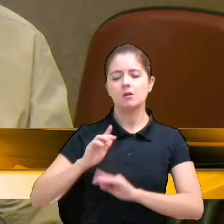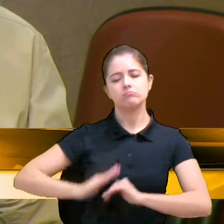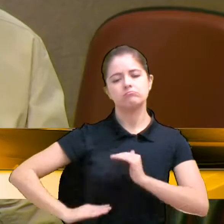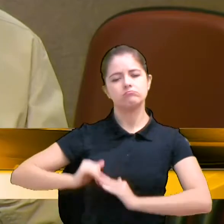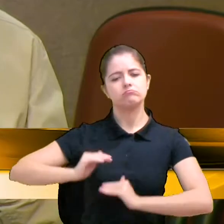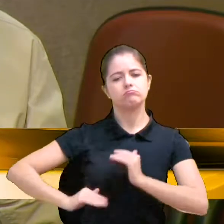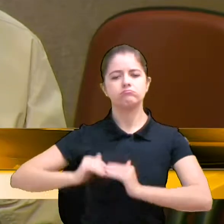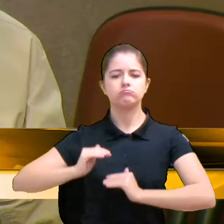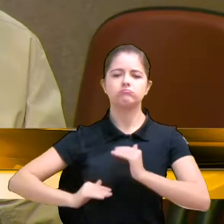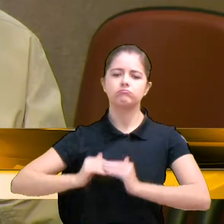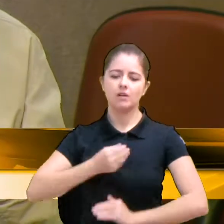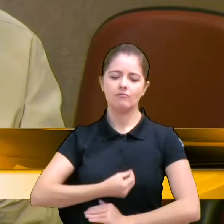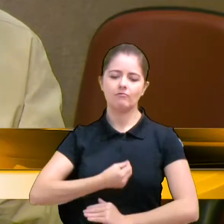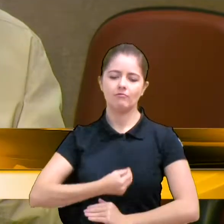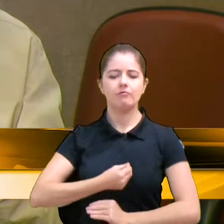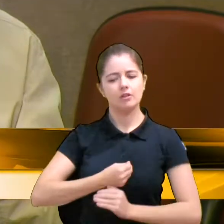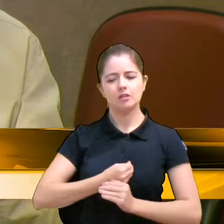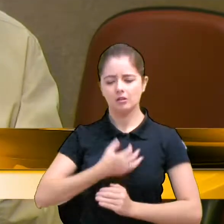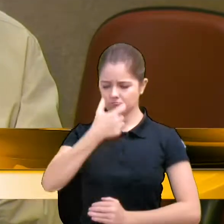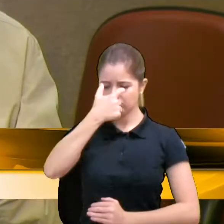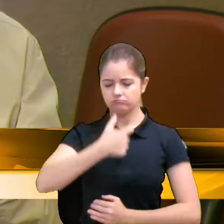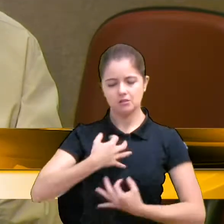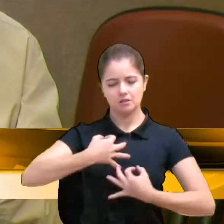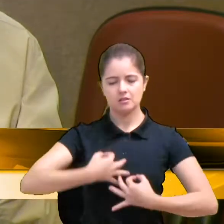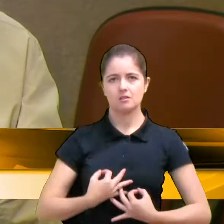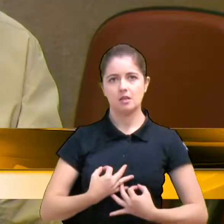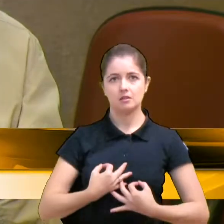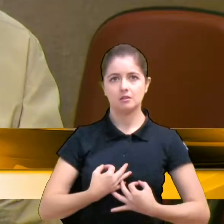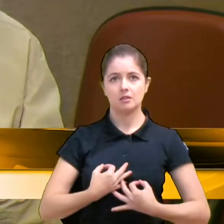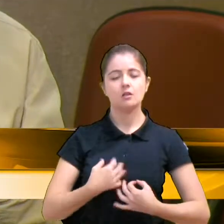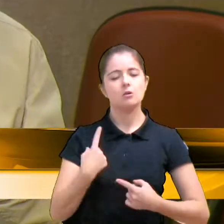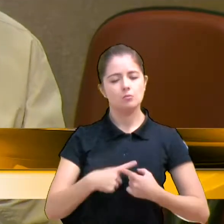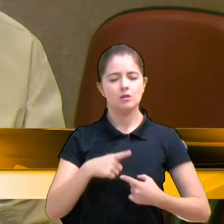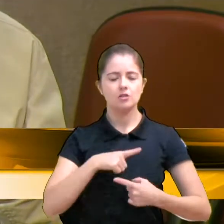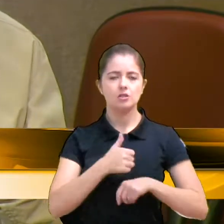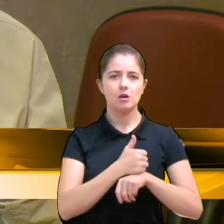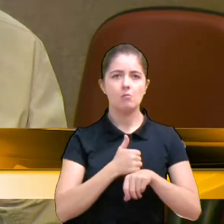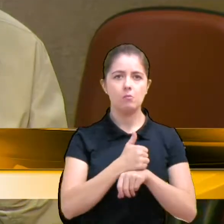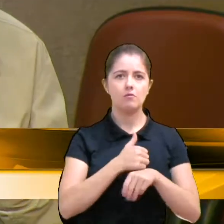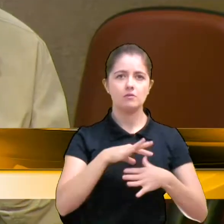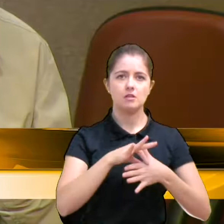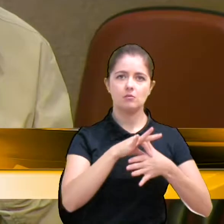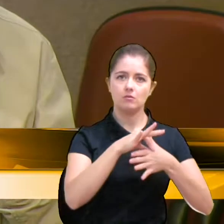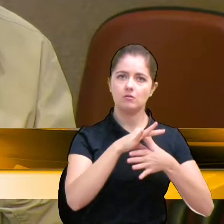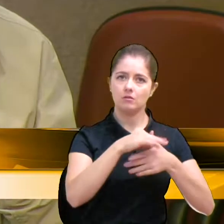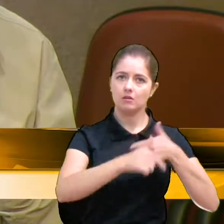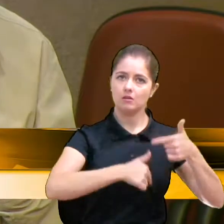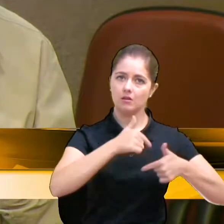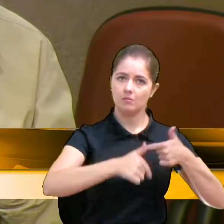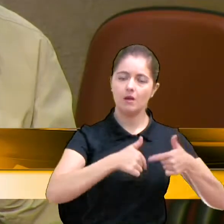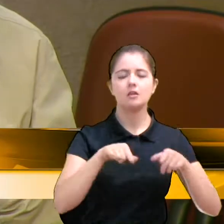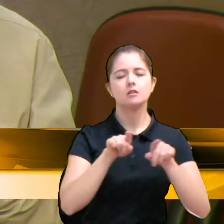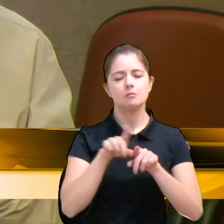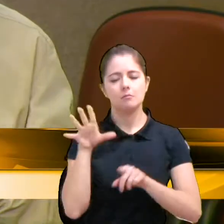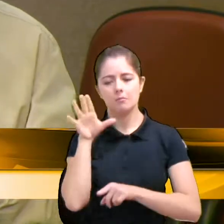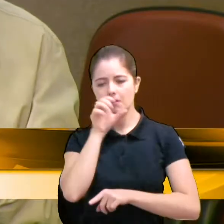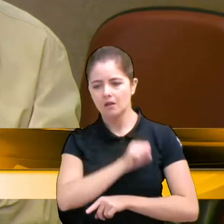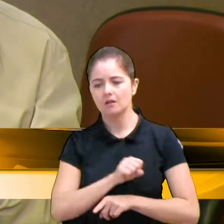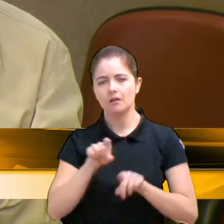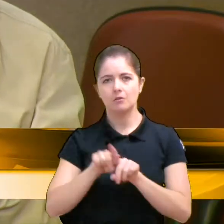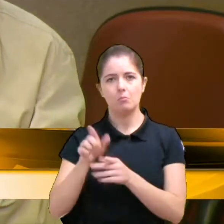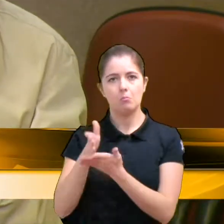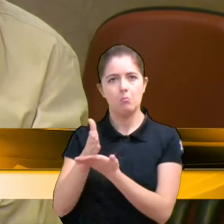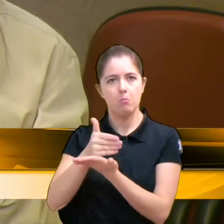econômica de forma digna, honrada, através da profissão de açougueiro. Também muitos de padeiro, confeiteiro,